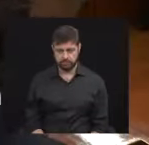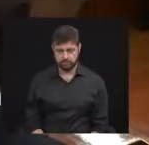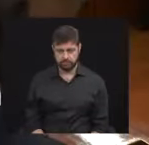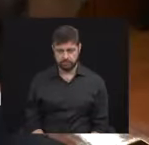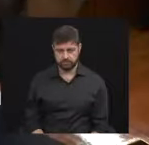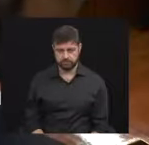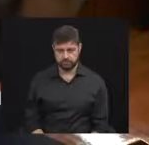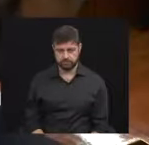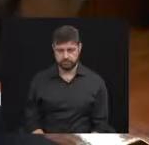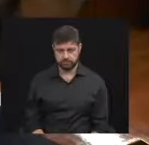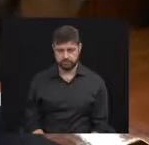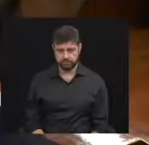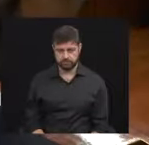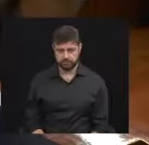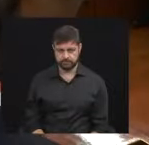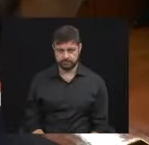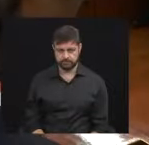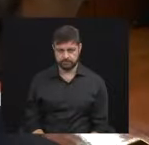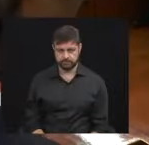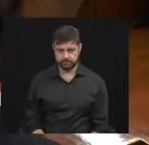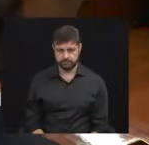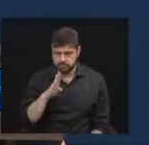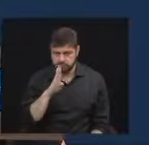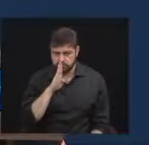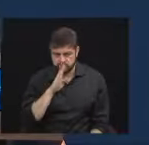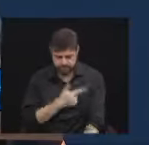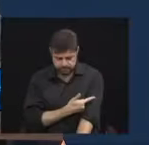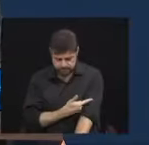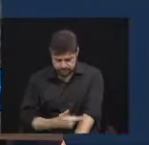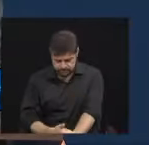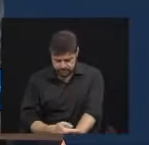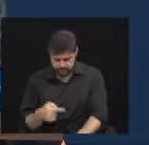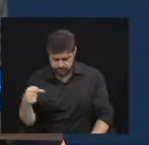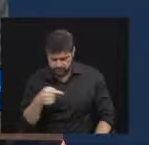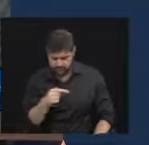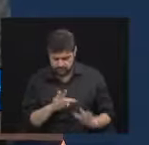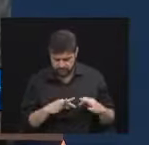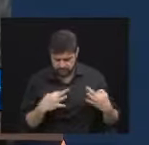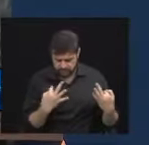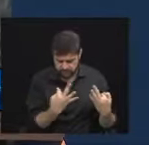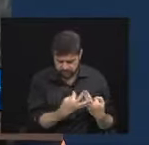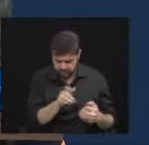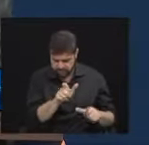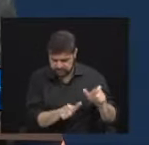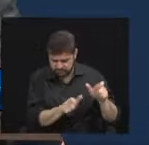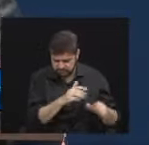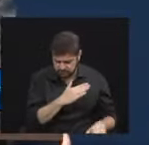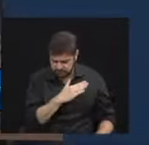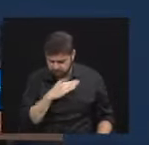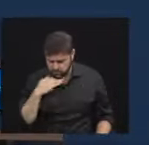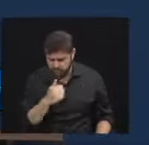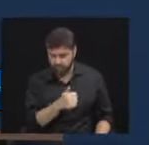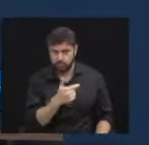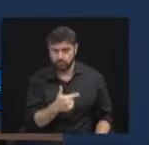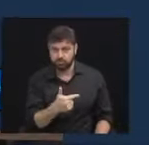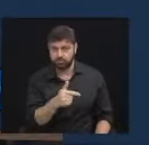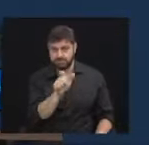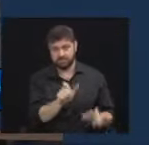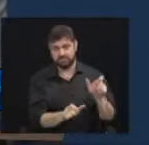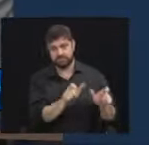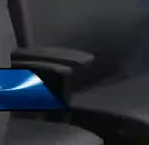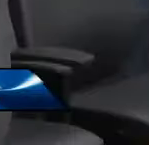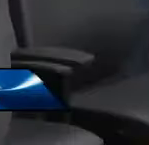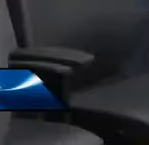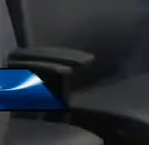governo na Câmara na gestão 2017-2018. O anúncio foi feito pelo prefeito Jonas Donizete em entrevista durante